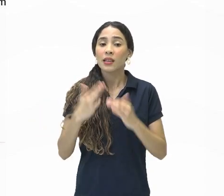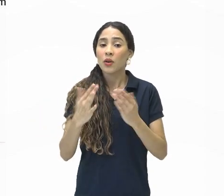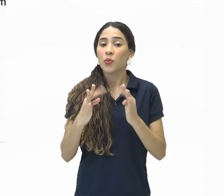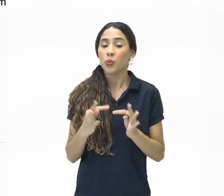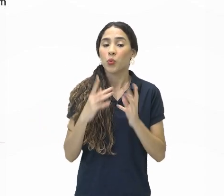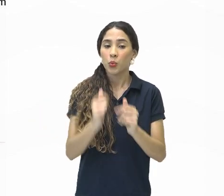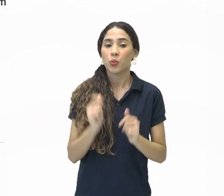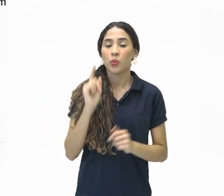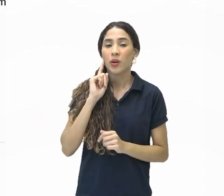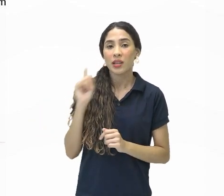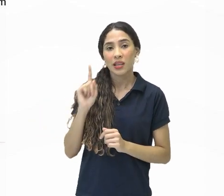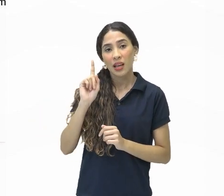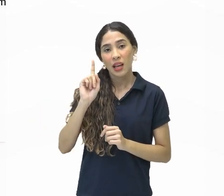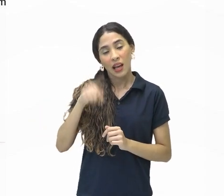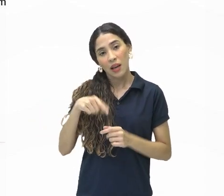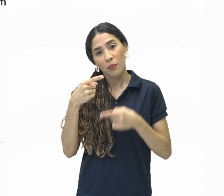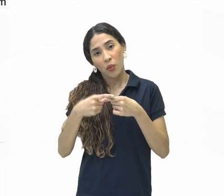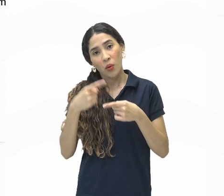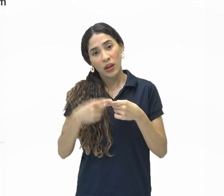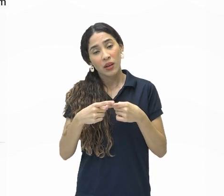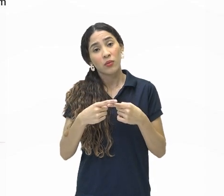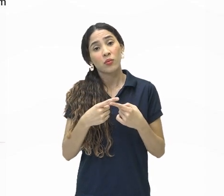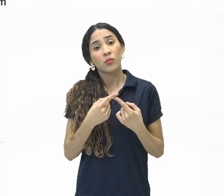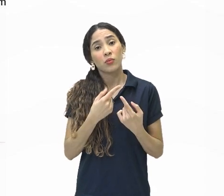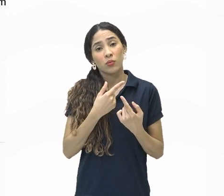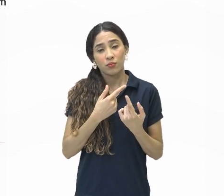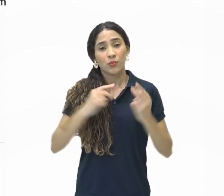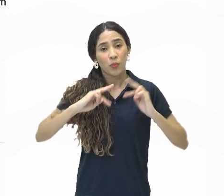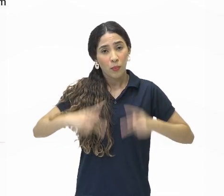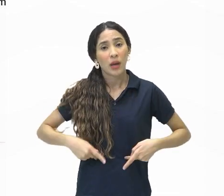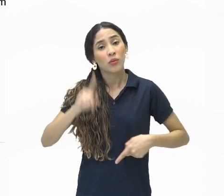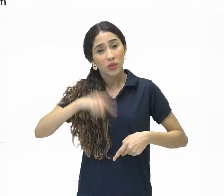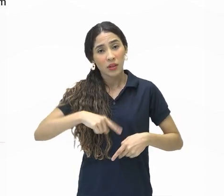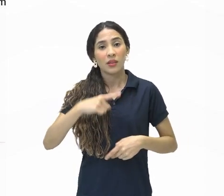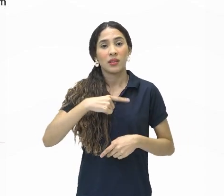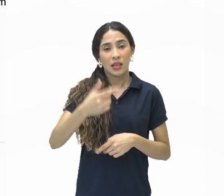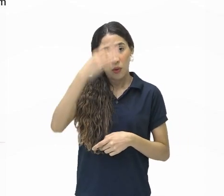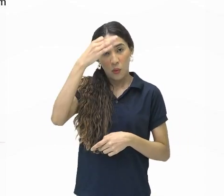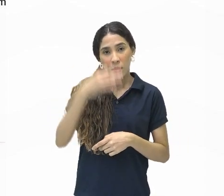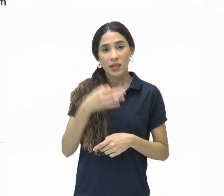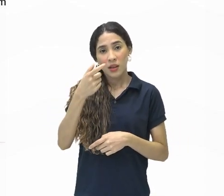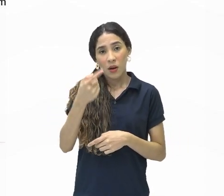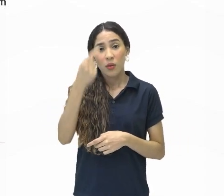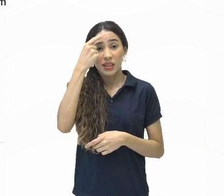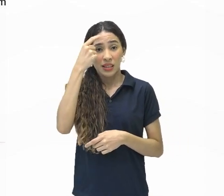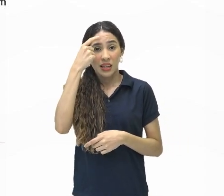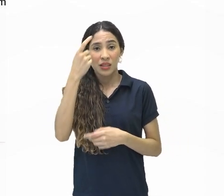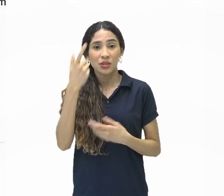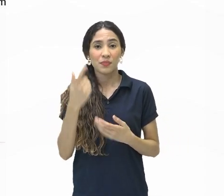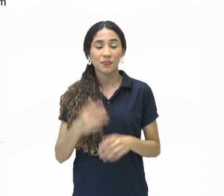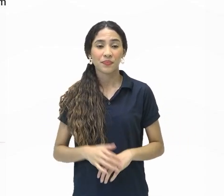isso aí é por quê? Porque o ser humano é um ser racional, ele é um ser que tem compreensão das coisas.